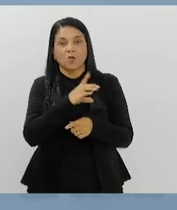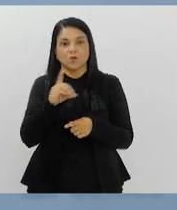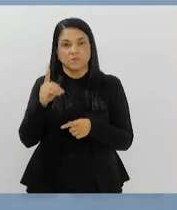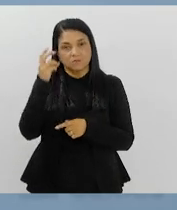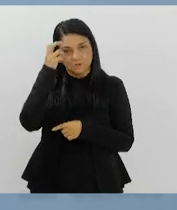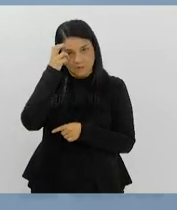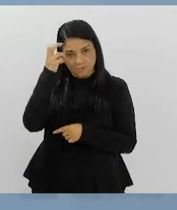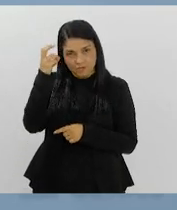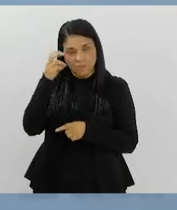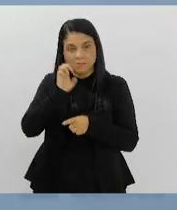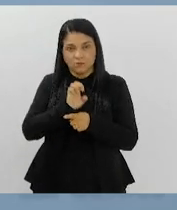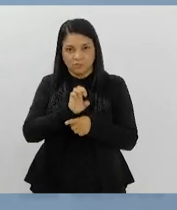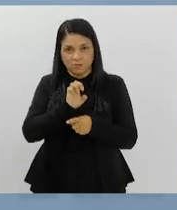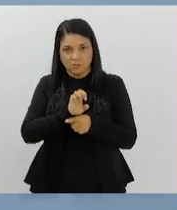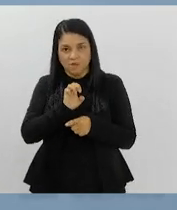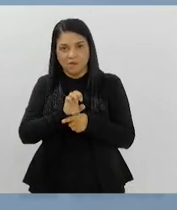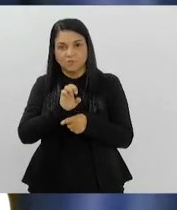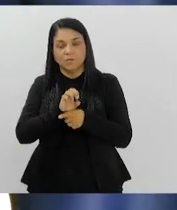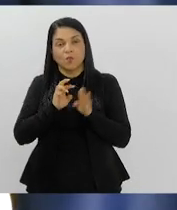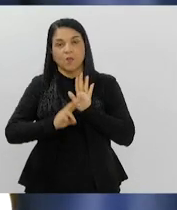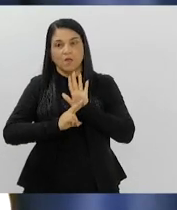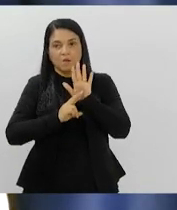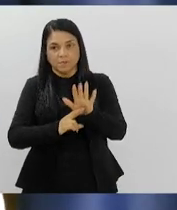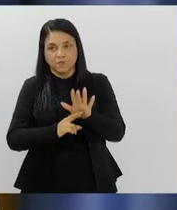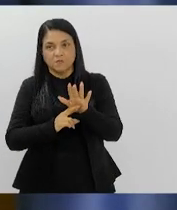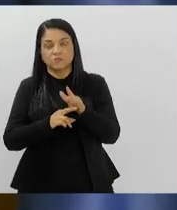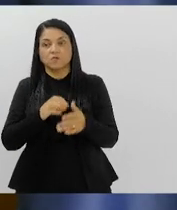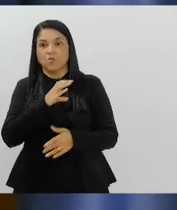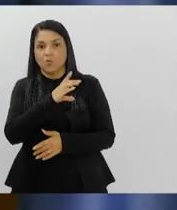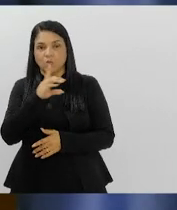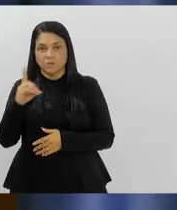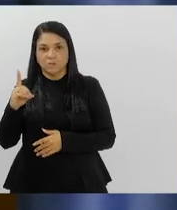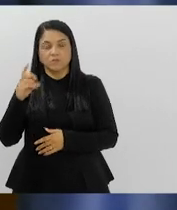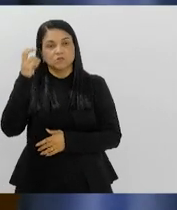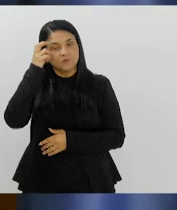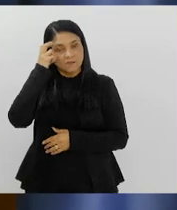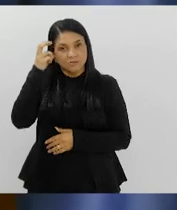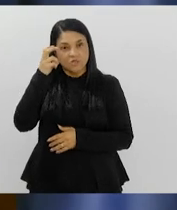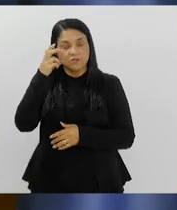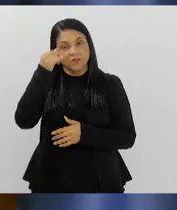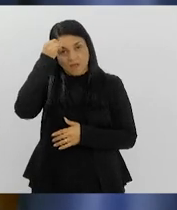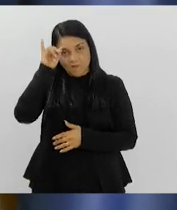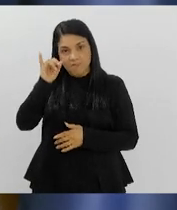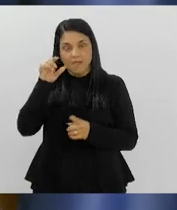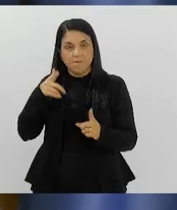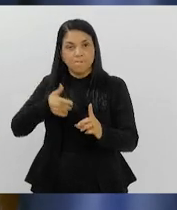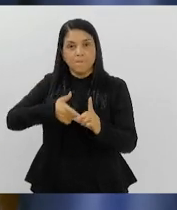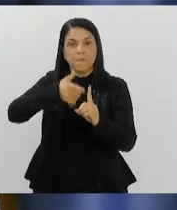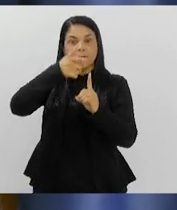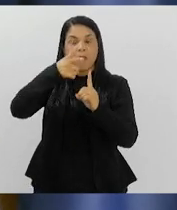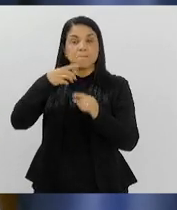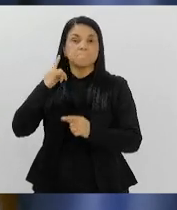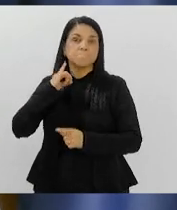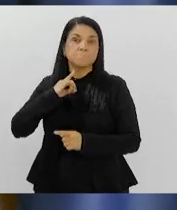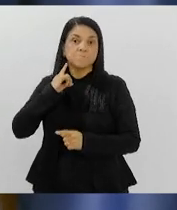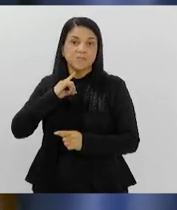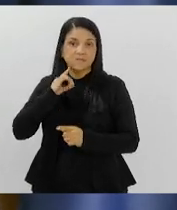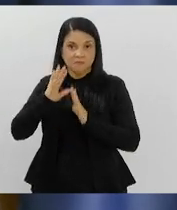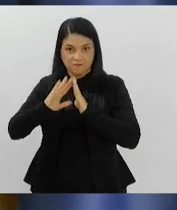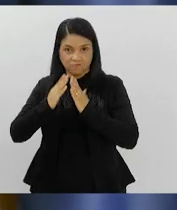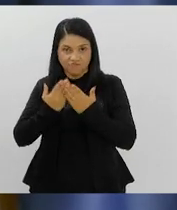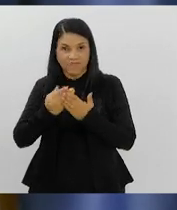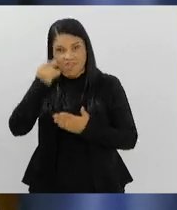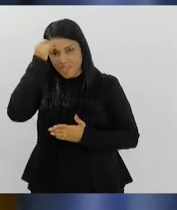do Estado, né? Aqui o representante é o Marco, nosso coordenador de inteligência, para prevenção de ataques. Em Minas Gerais, só esse ano, já foram prevenidos